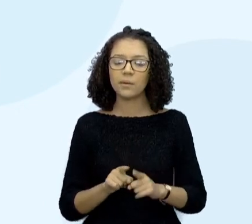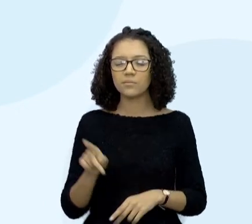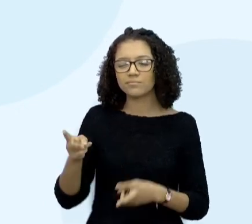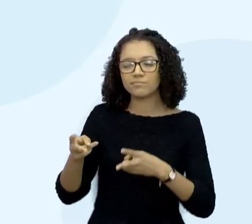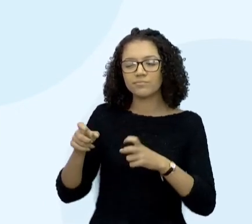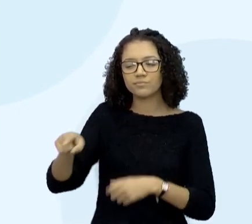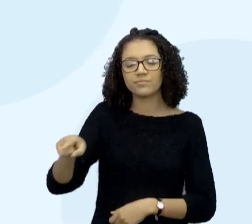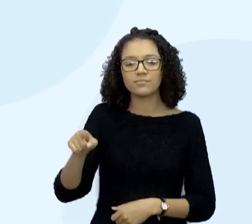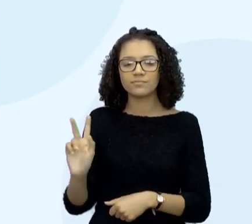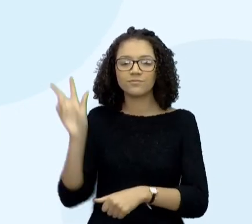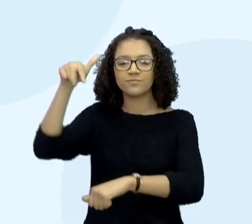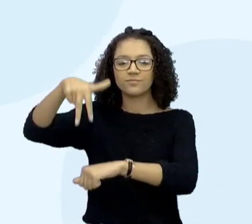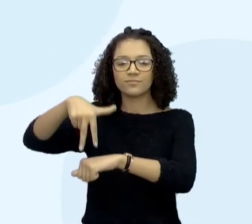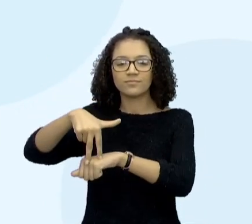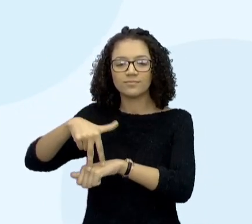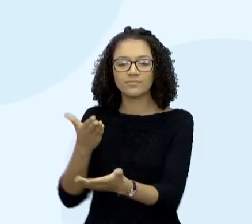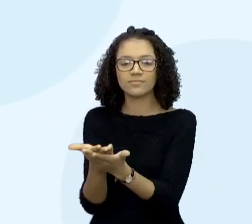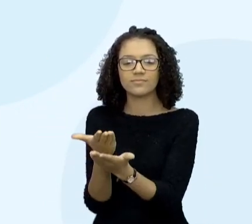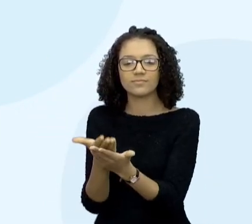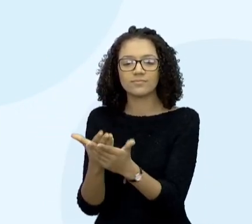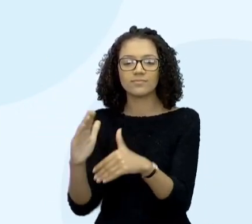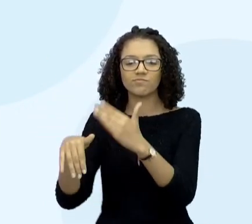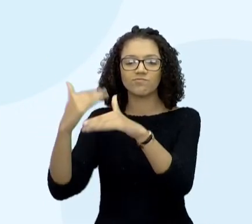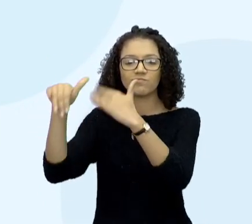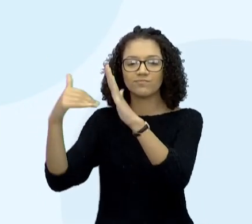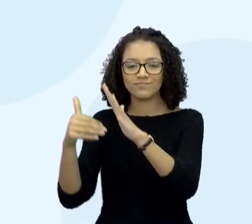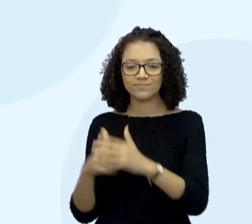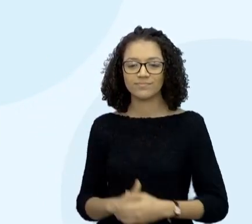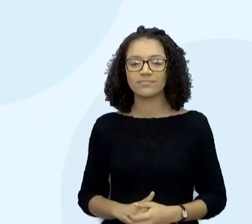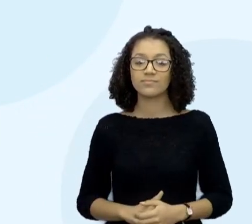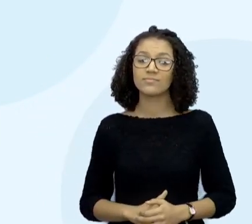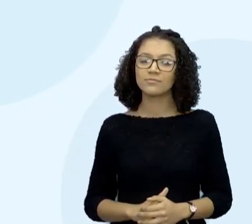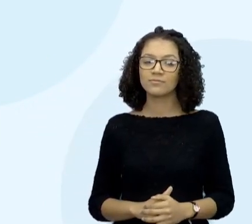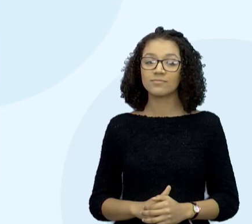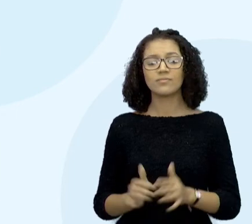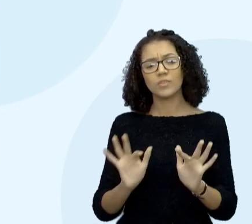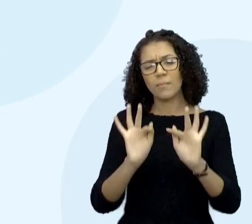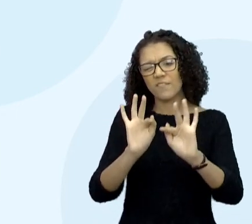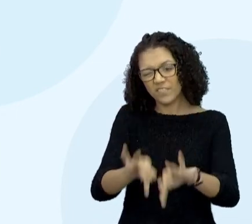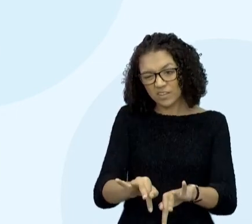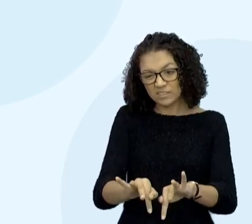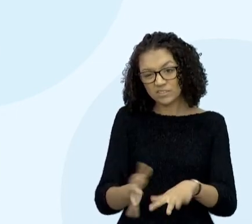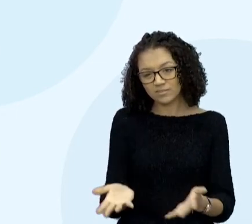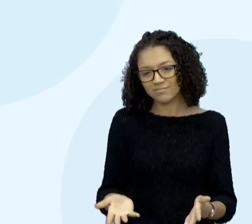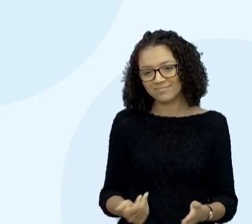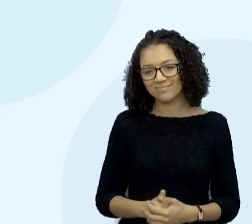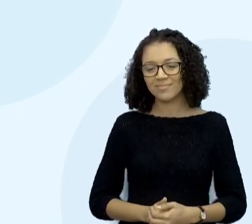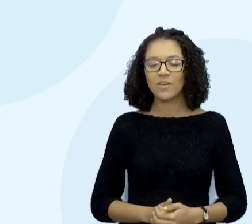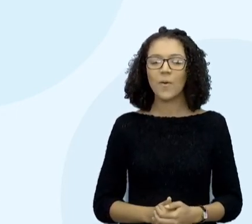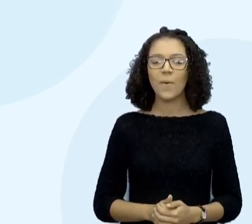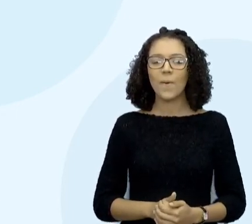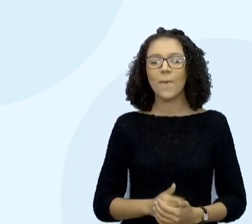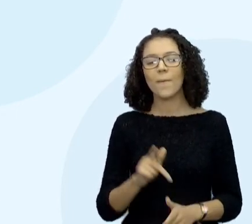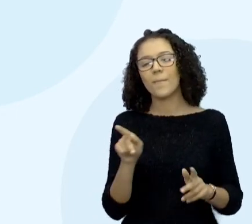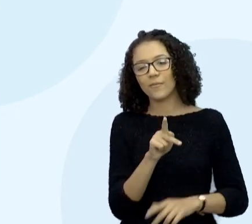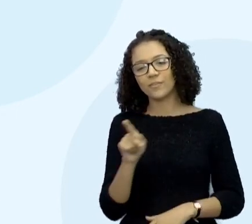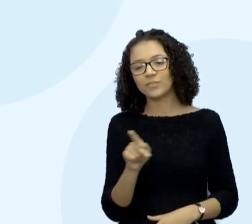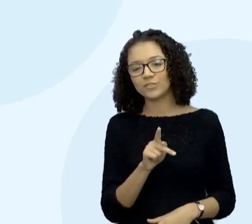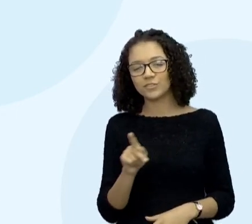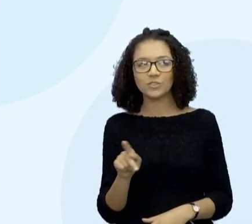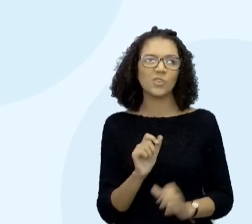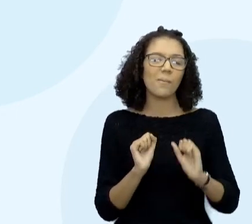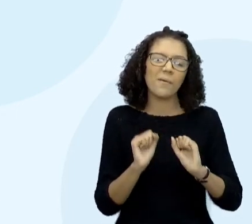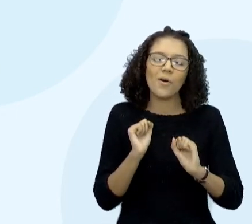e desenvolvimento na trajetória do componente. E para finalizar, uma avaliação que o professor pode discutir com a turma